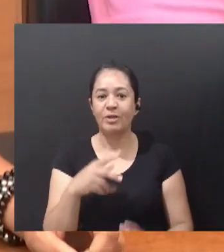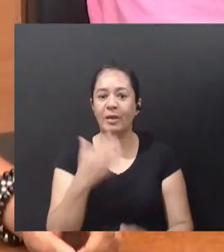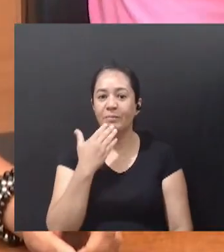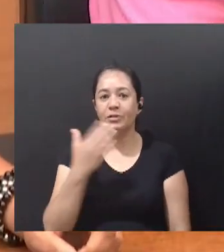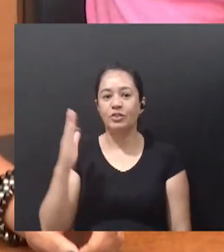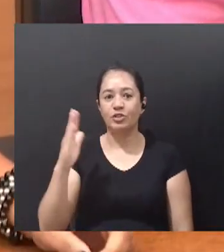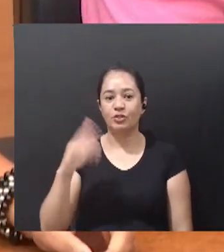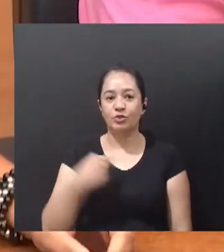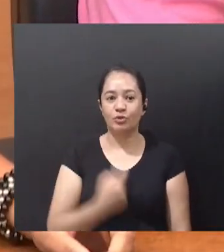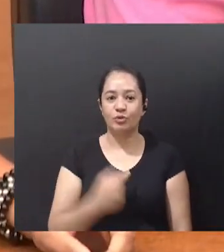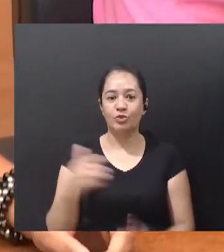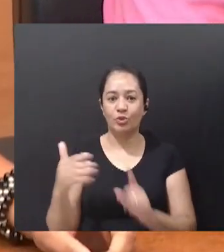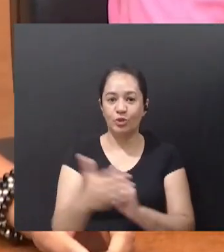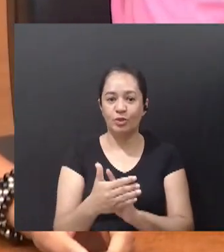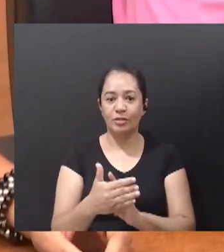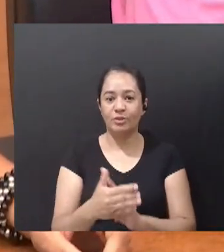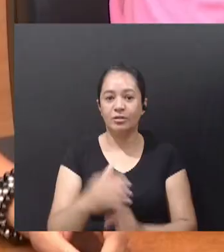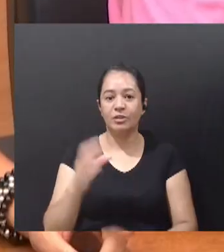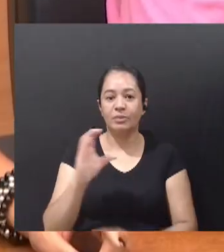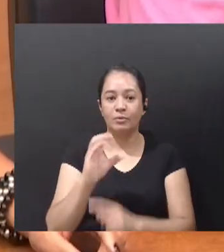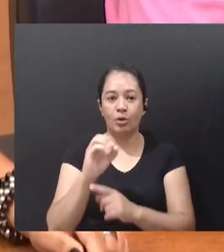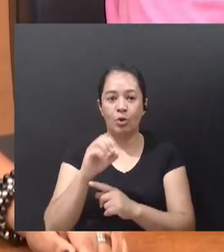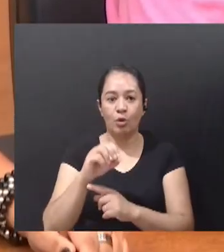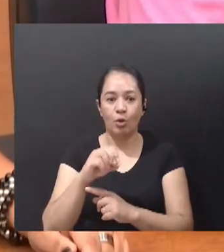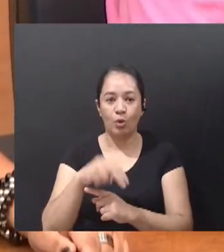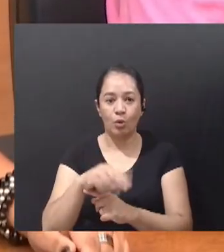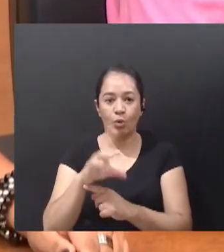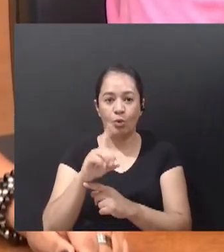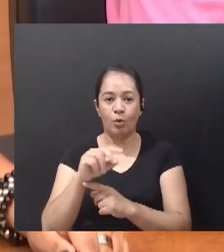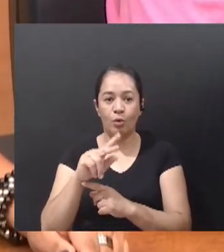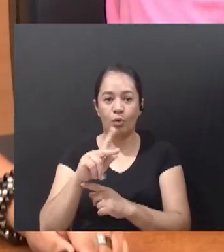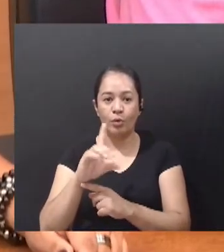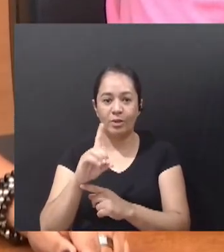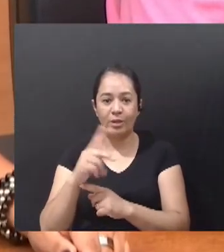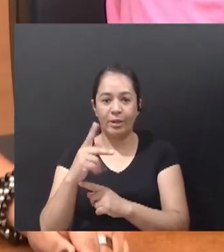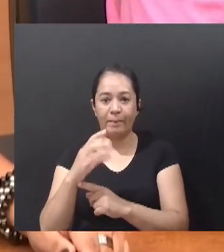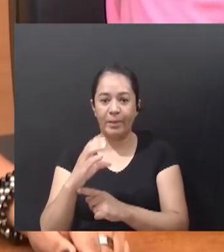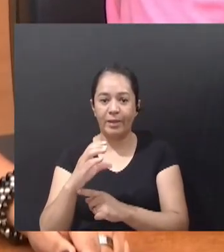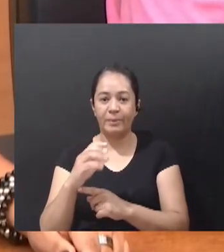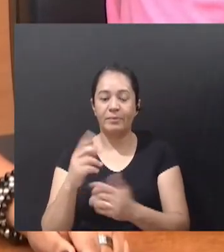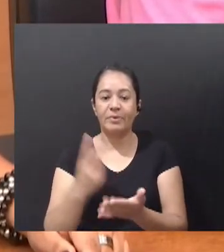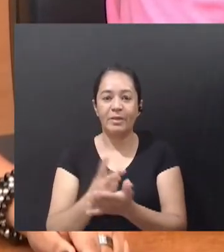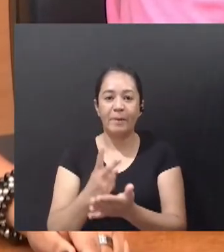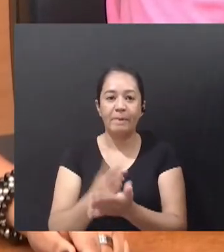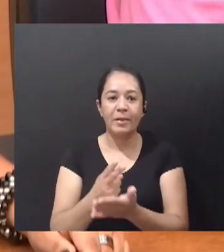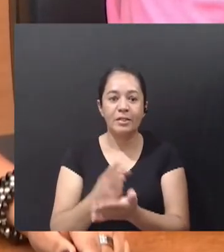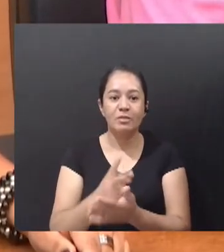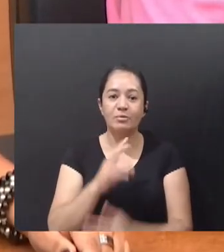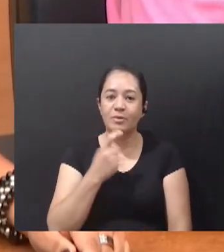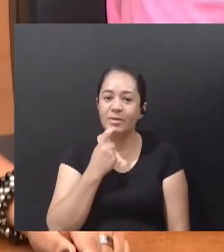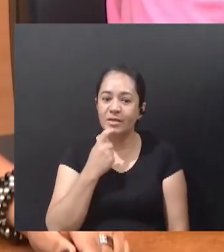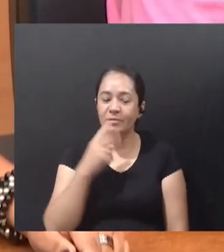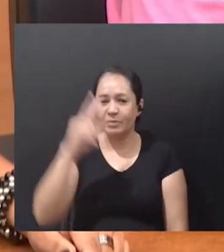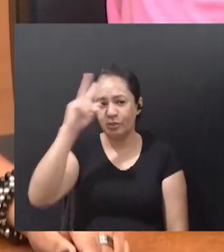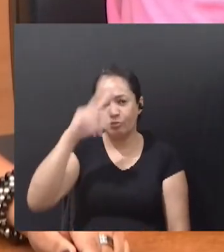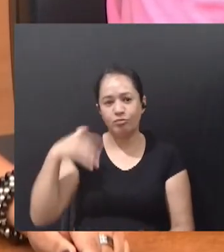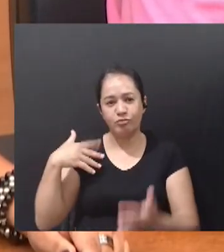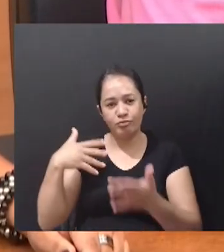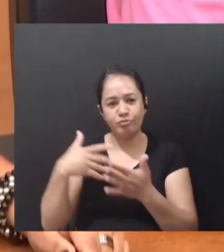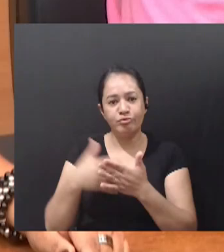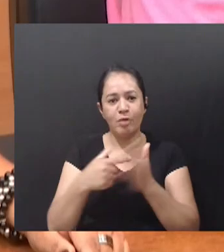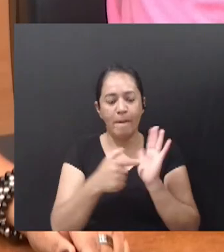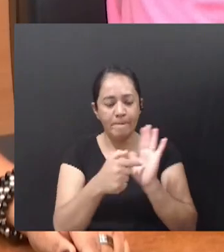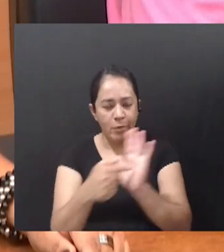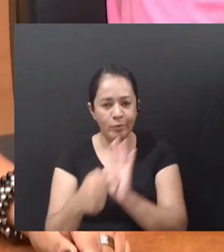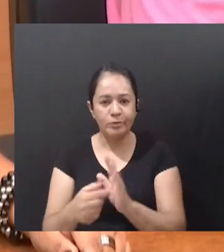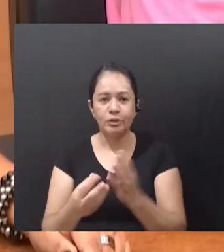entramos no Condeparc com esse pedido. E mesmo Campinas trazendo esse histórico que tem, né, de tanta